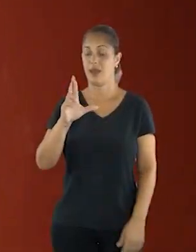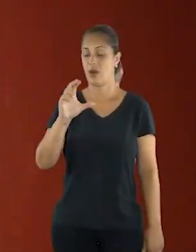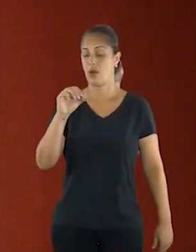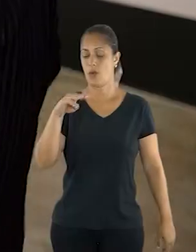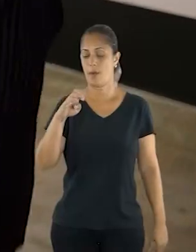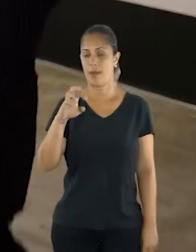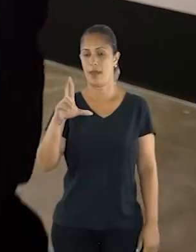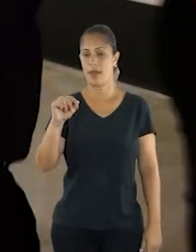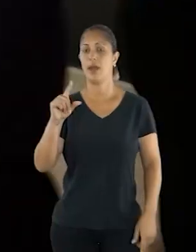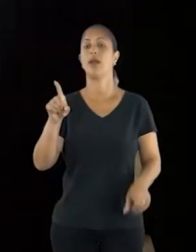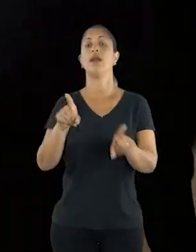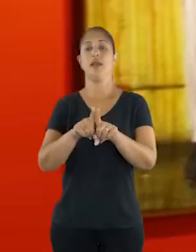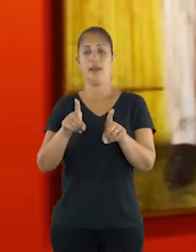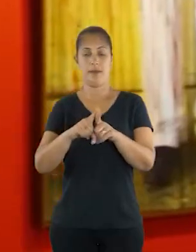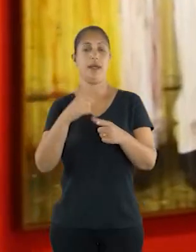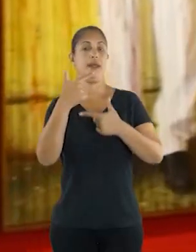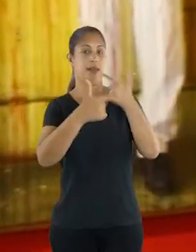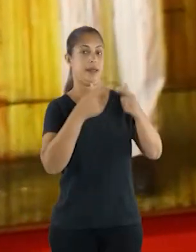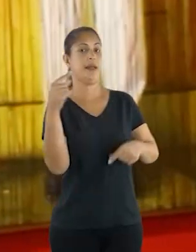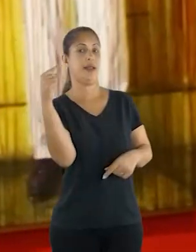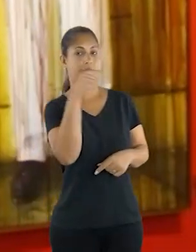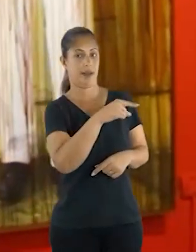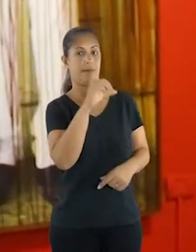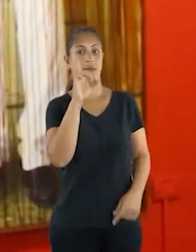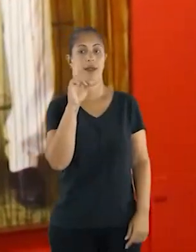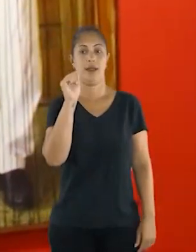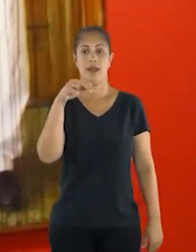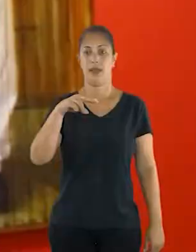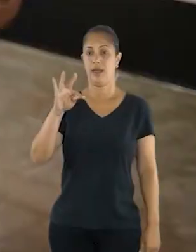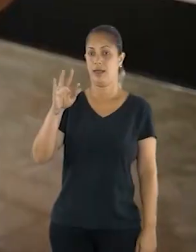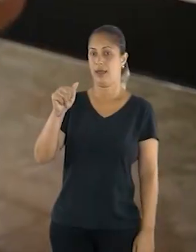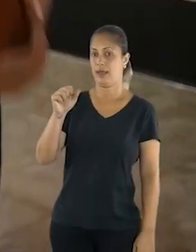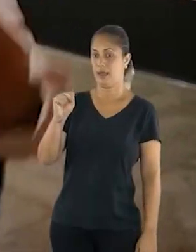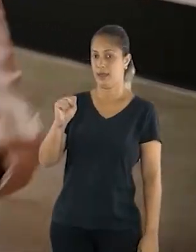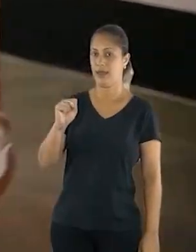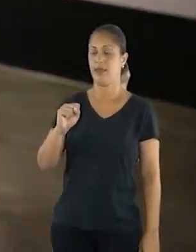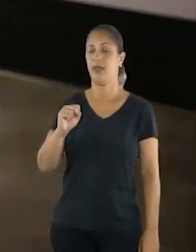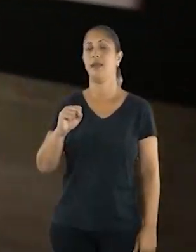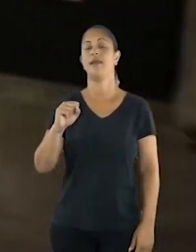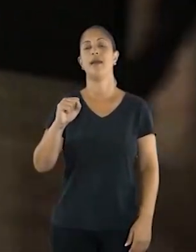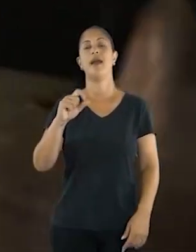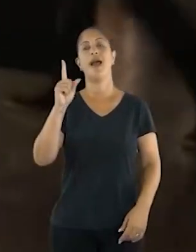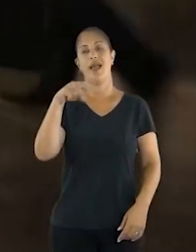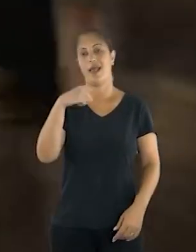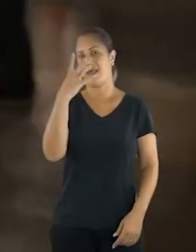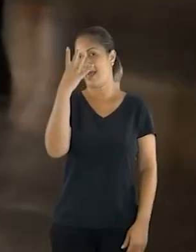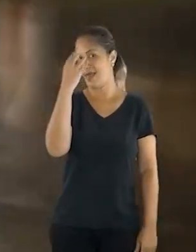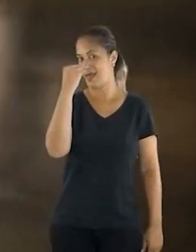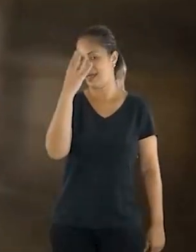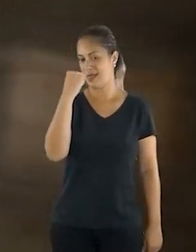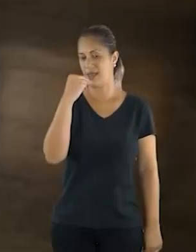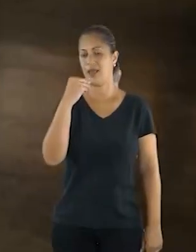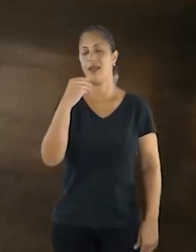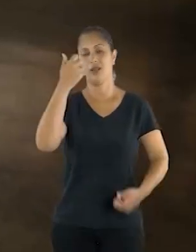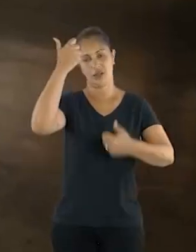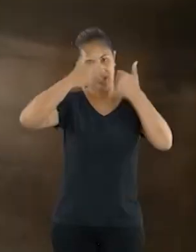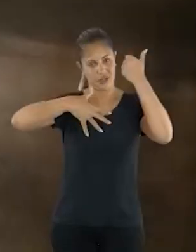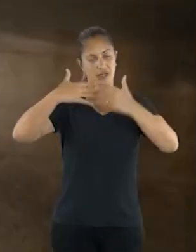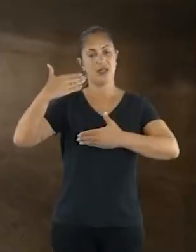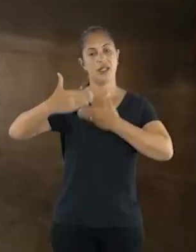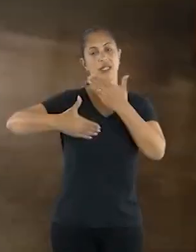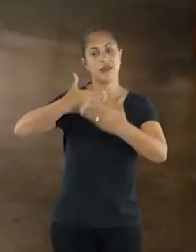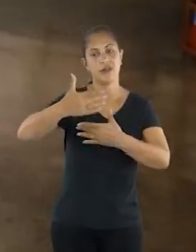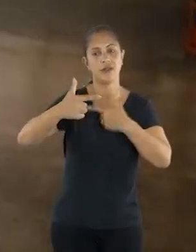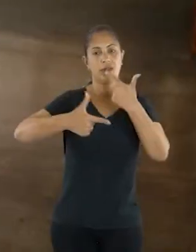aqui os trabalhos do próprio Dantas, que está aqui, né? Um autorretrato dele, e que vai desenvolver um